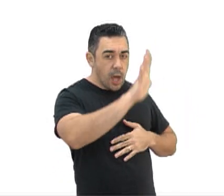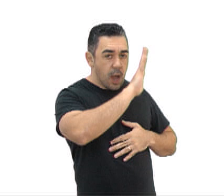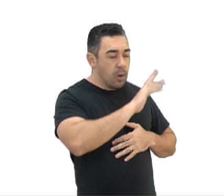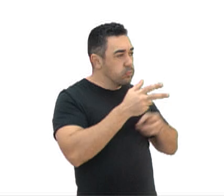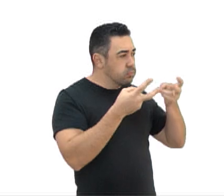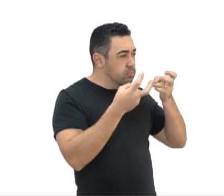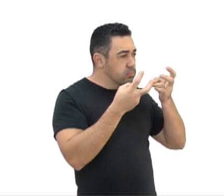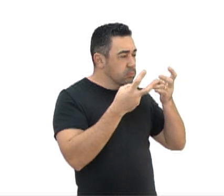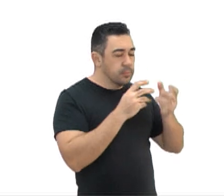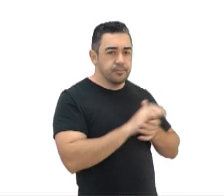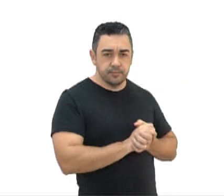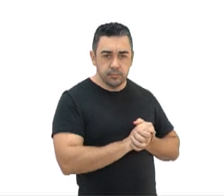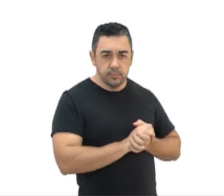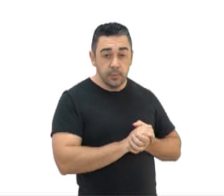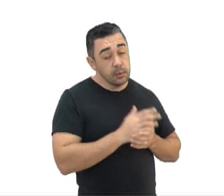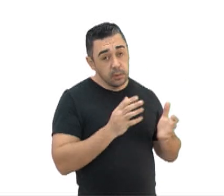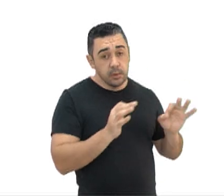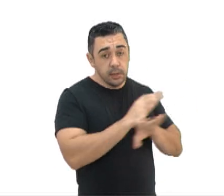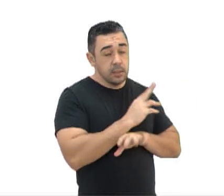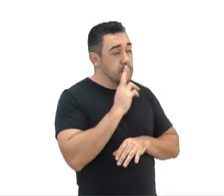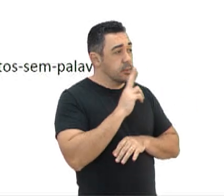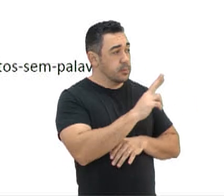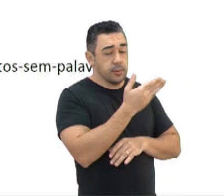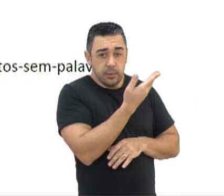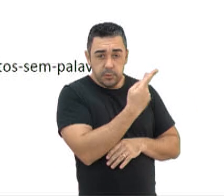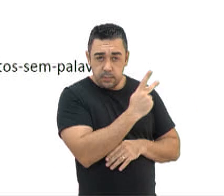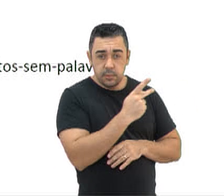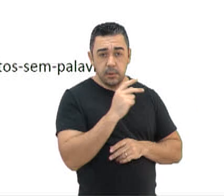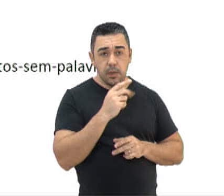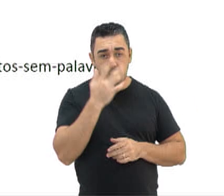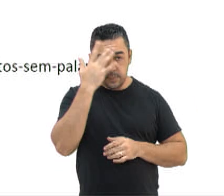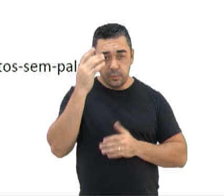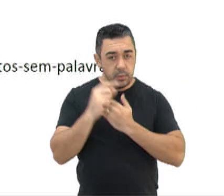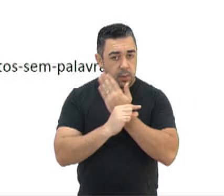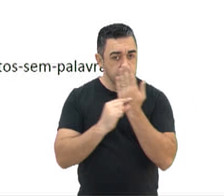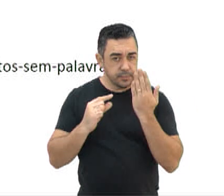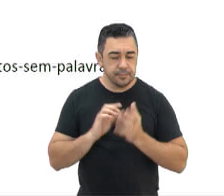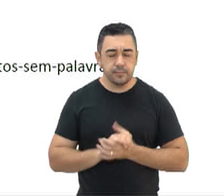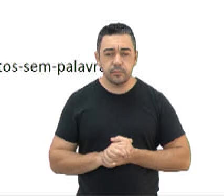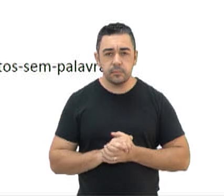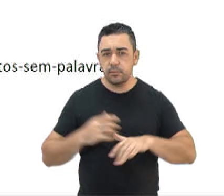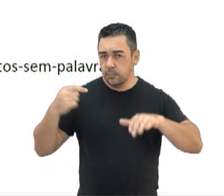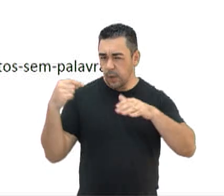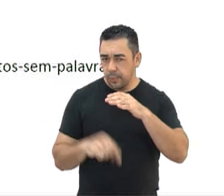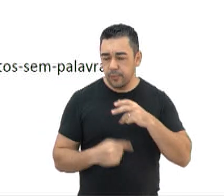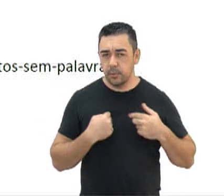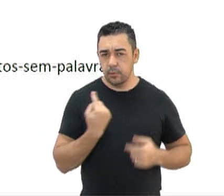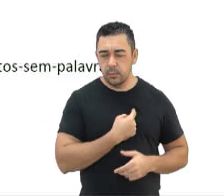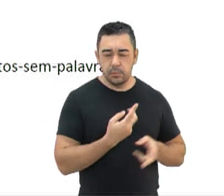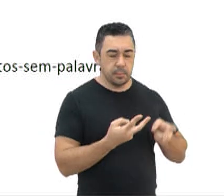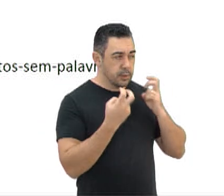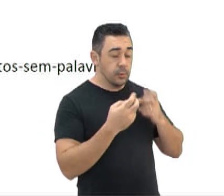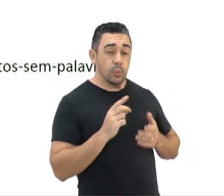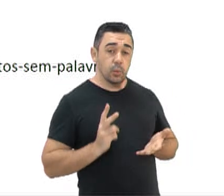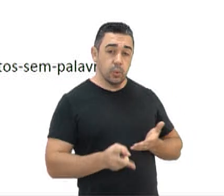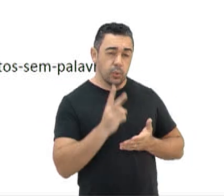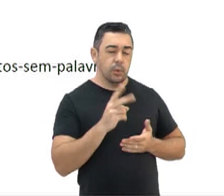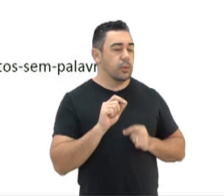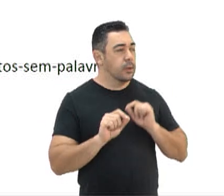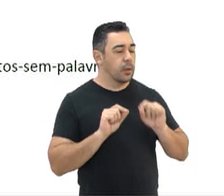obra, o resultado do trabalho do artista. Para aprofundar nossa leitura, seguimos